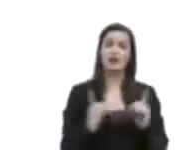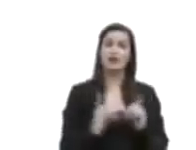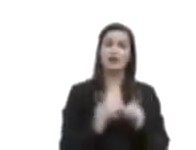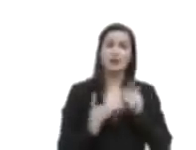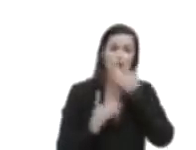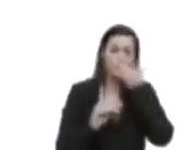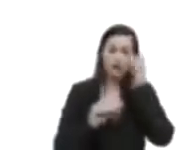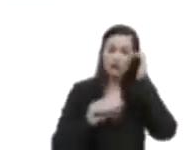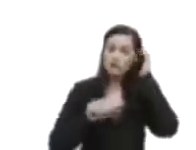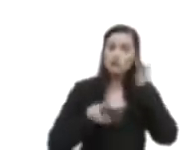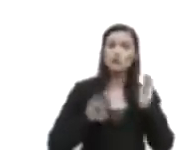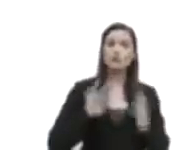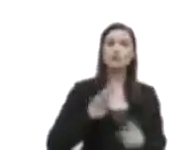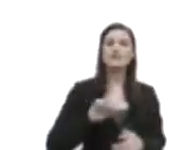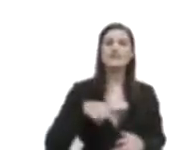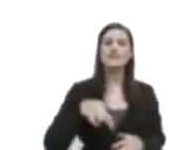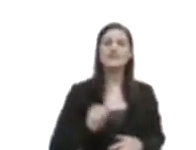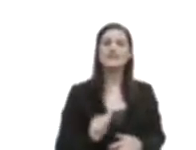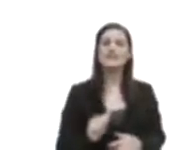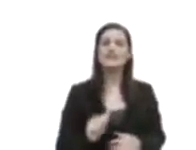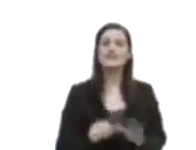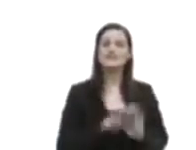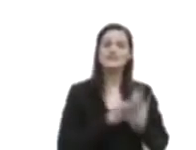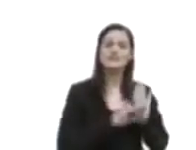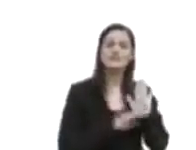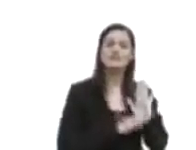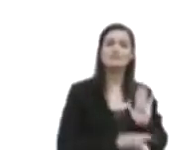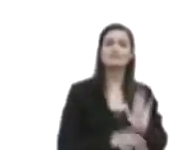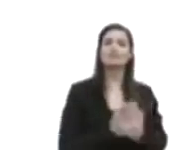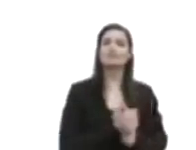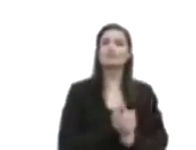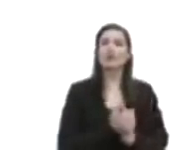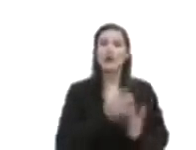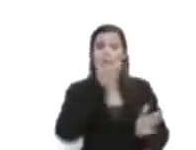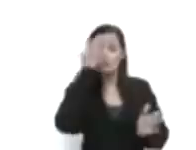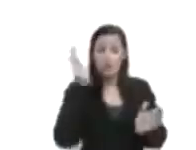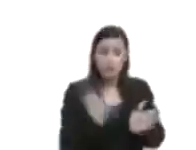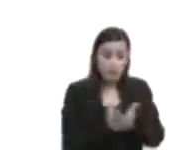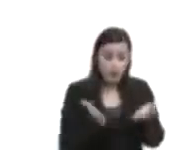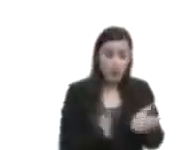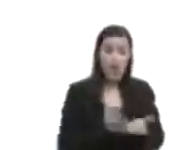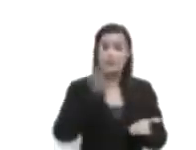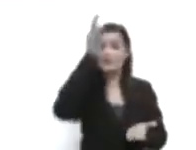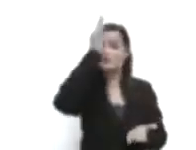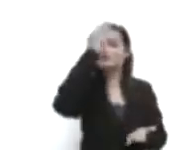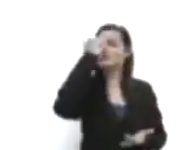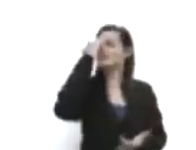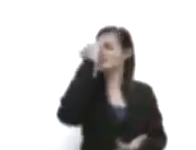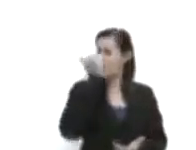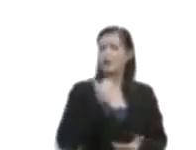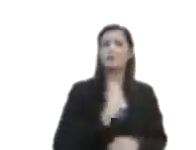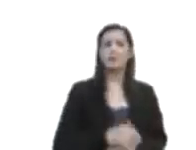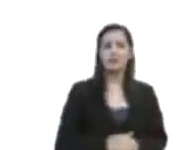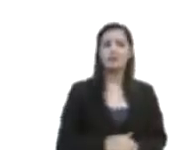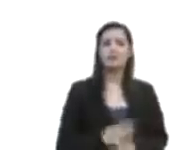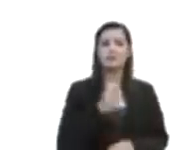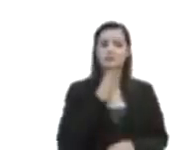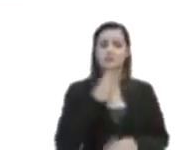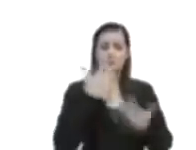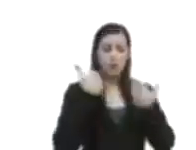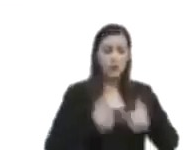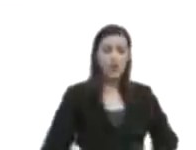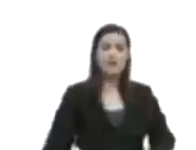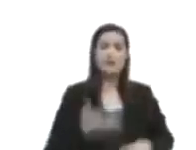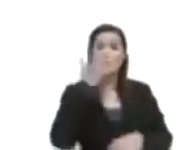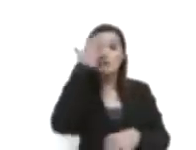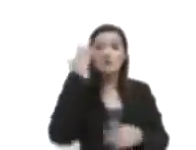Meritocracia não existe no tocante à salvação. E o pobre de espírito sabe, você conversa com ele, por isso que ele é, uma das traduções é